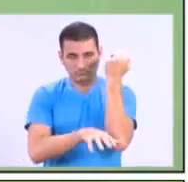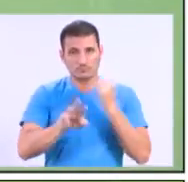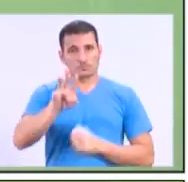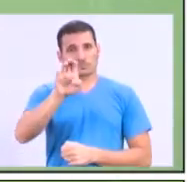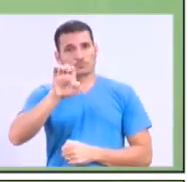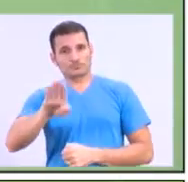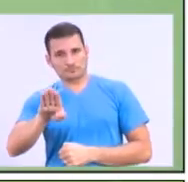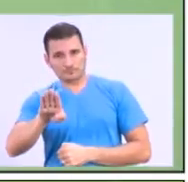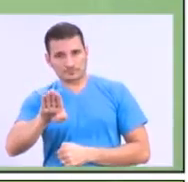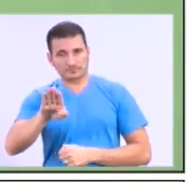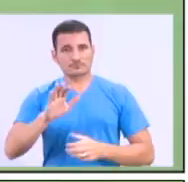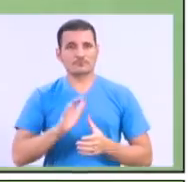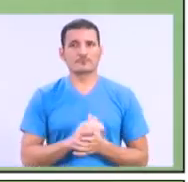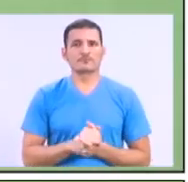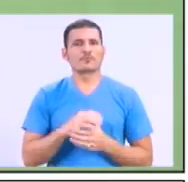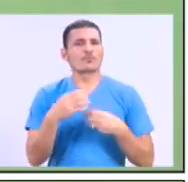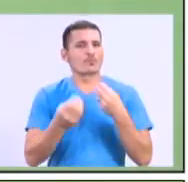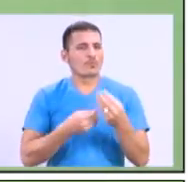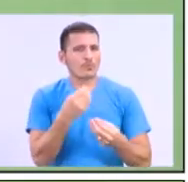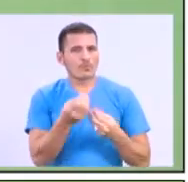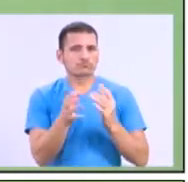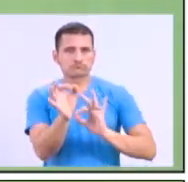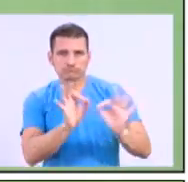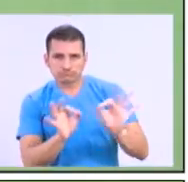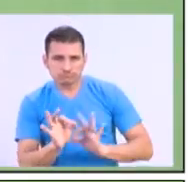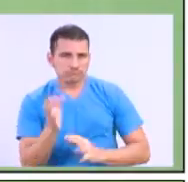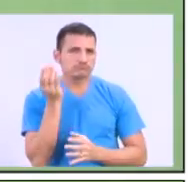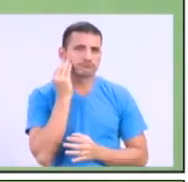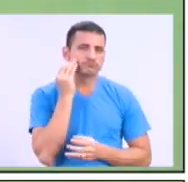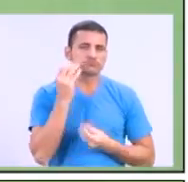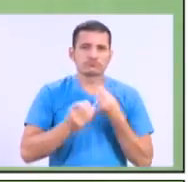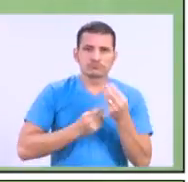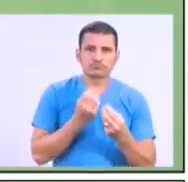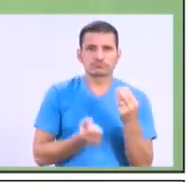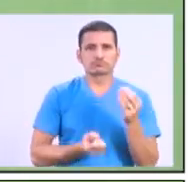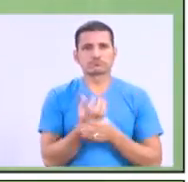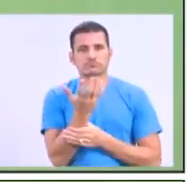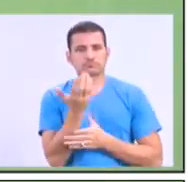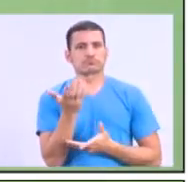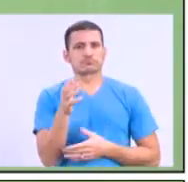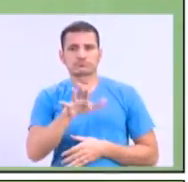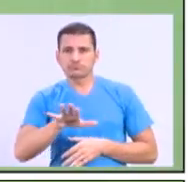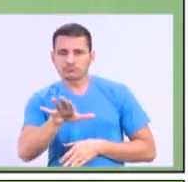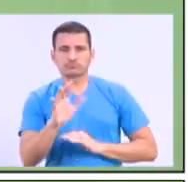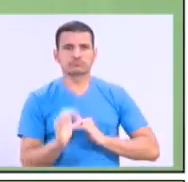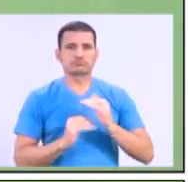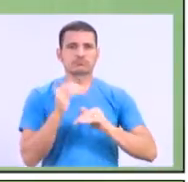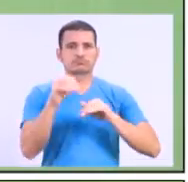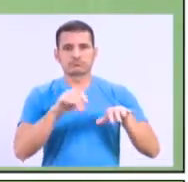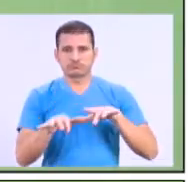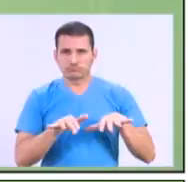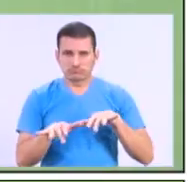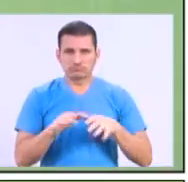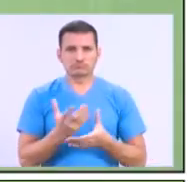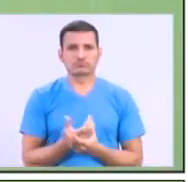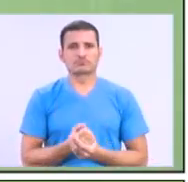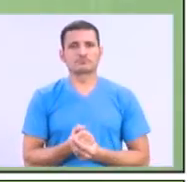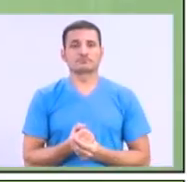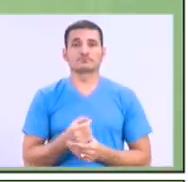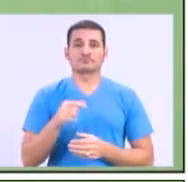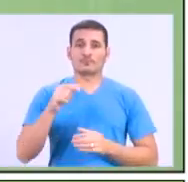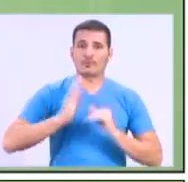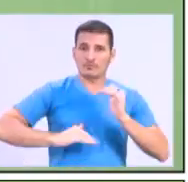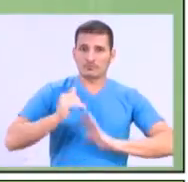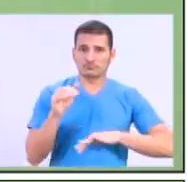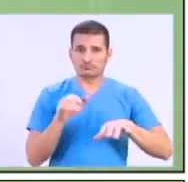configuração e verificar inicialmente como a gente cria um ambiente de desenvolvimento para que o